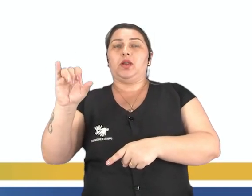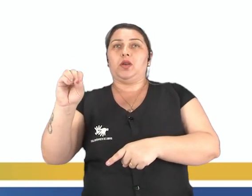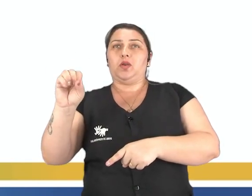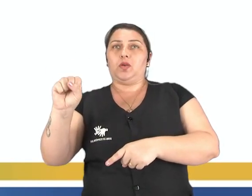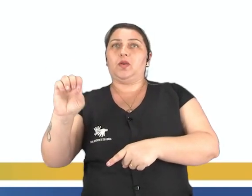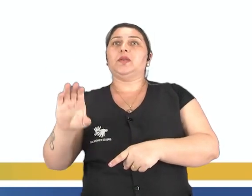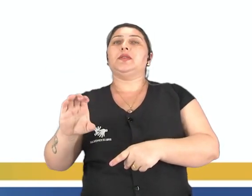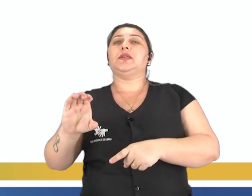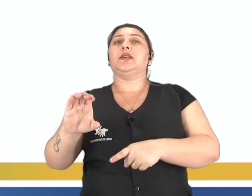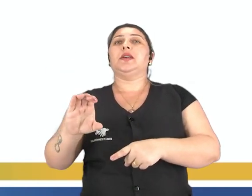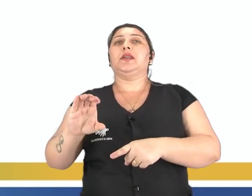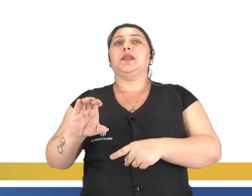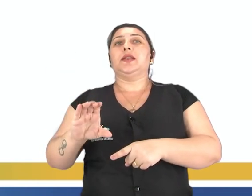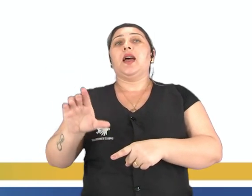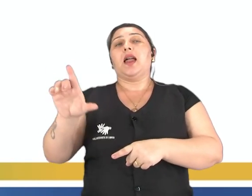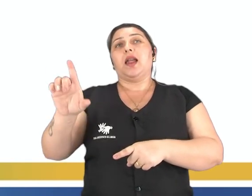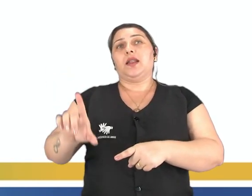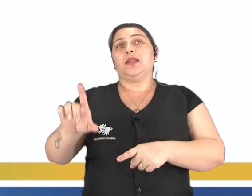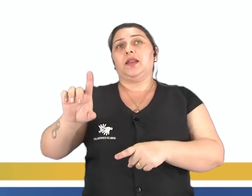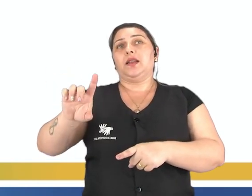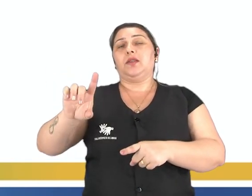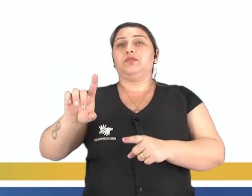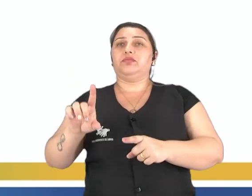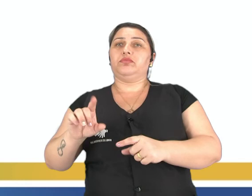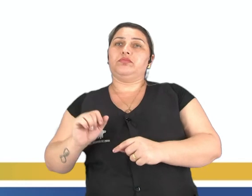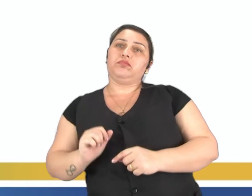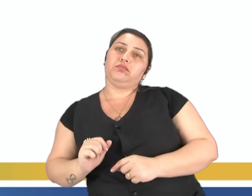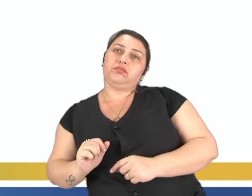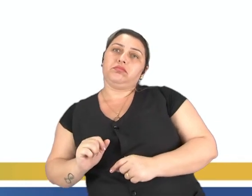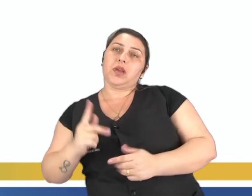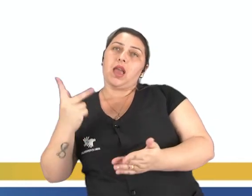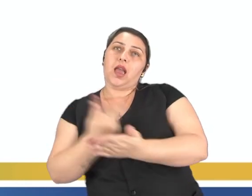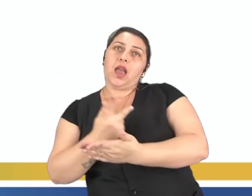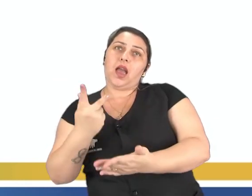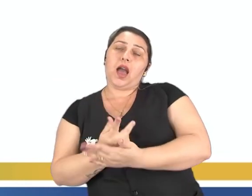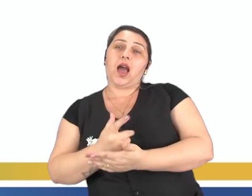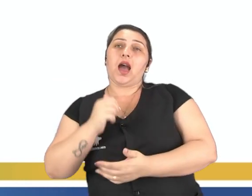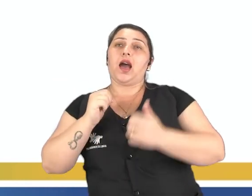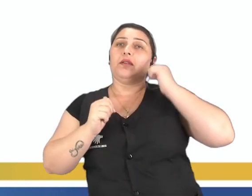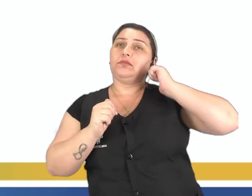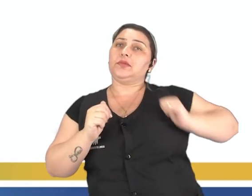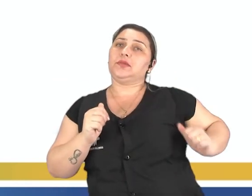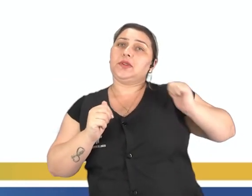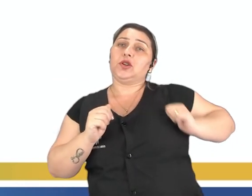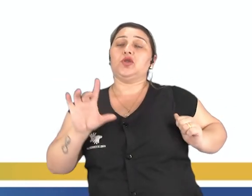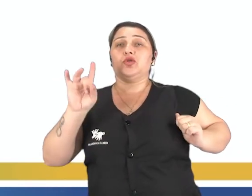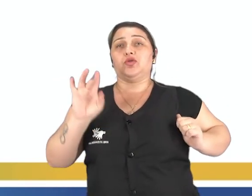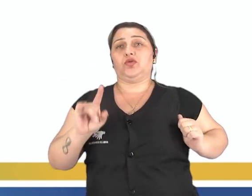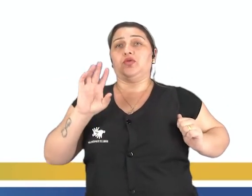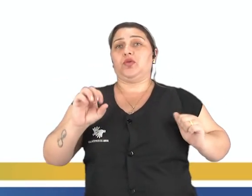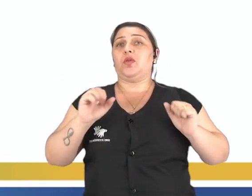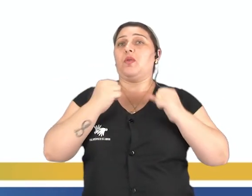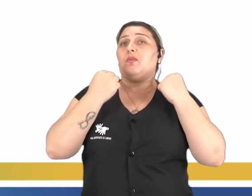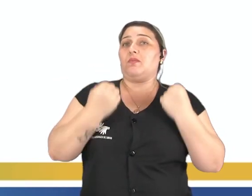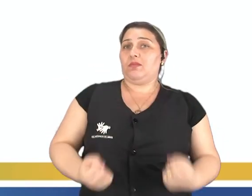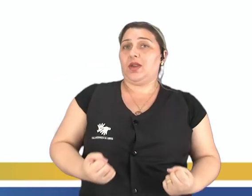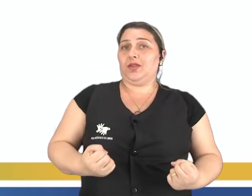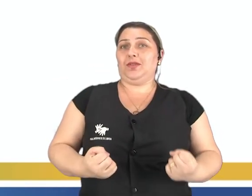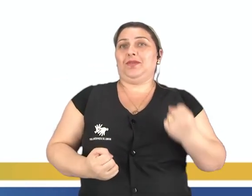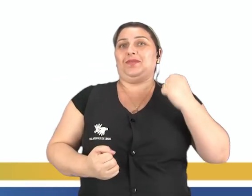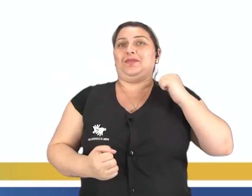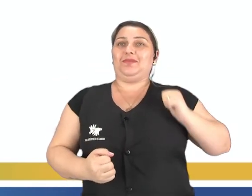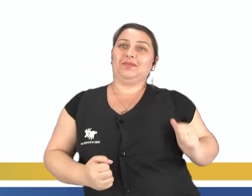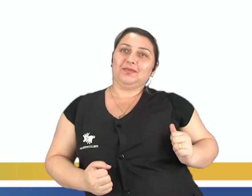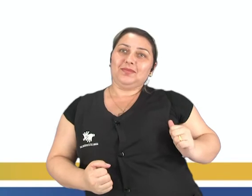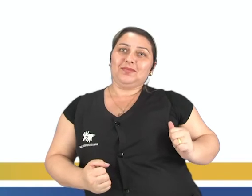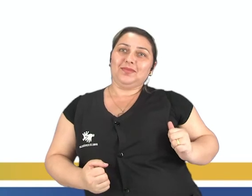que é o desvio lateral da coluna. Levar a mochila em um dos ombros, por exemplo, faz com que o peso fique apenas de um lado,